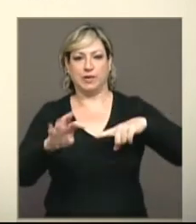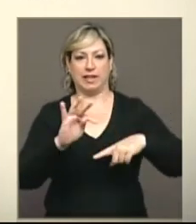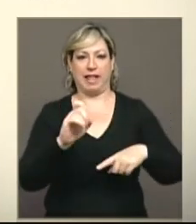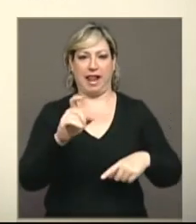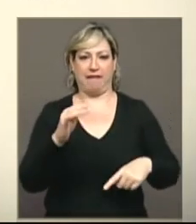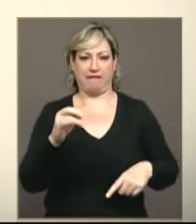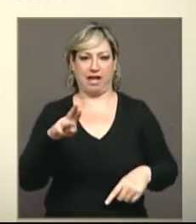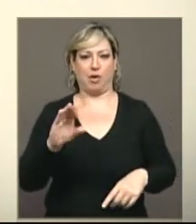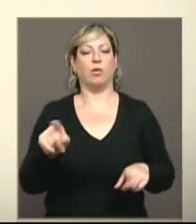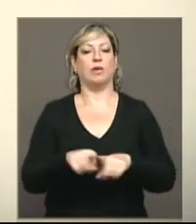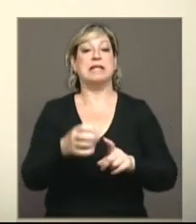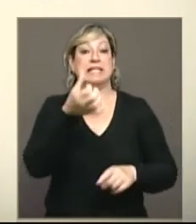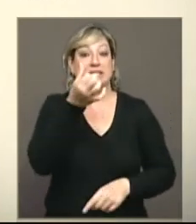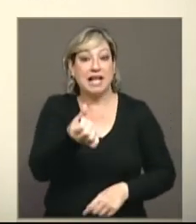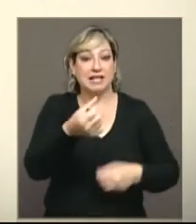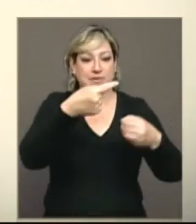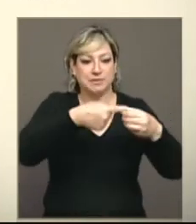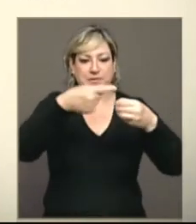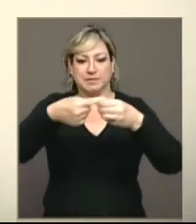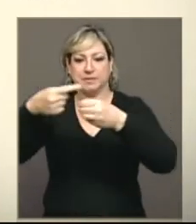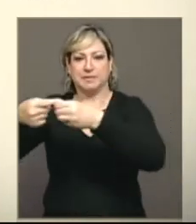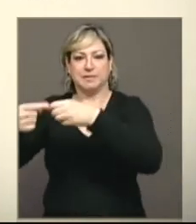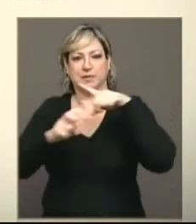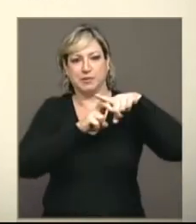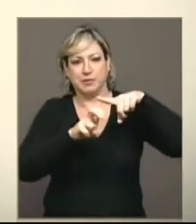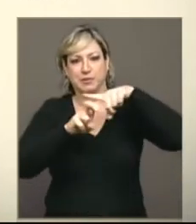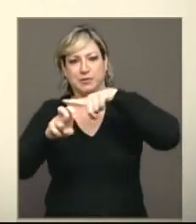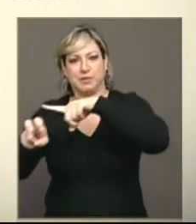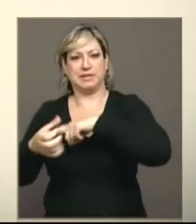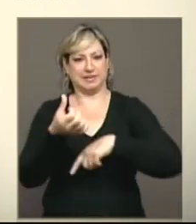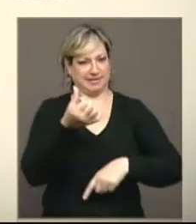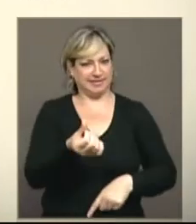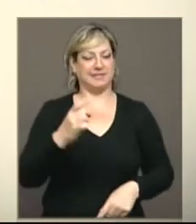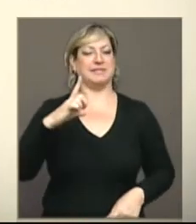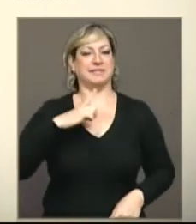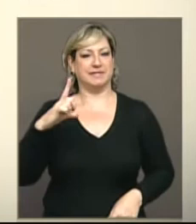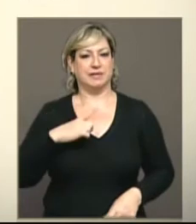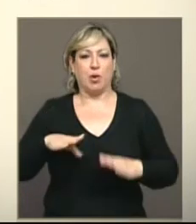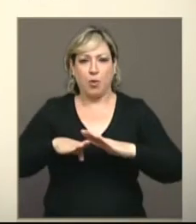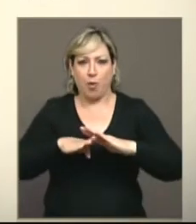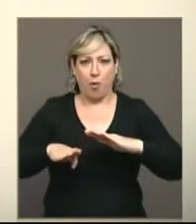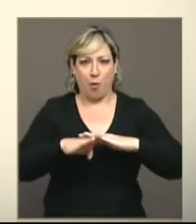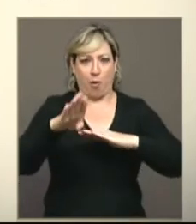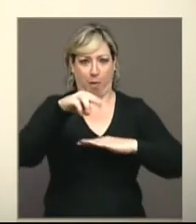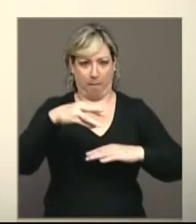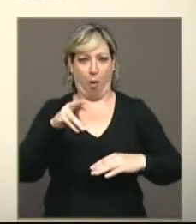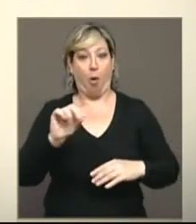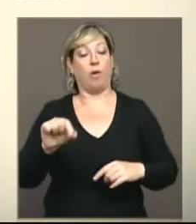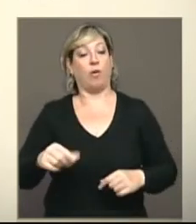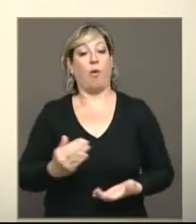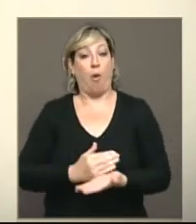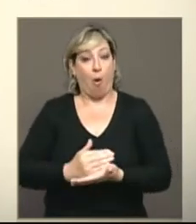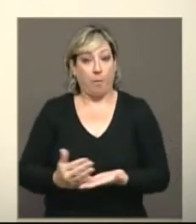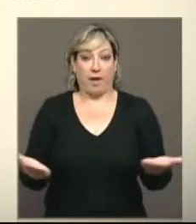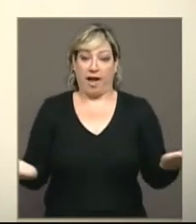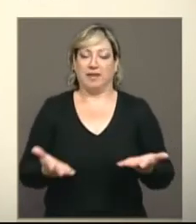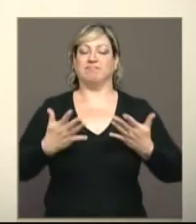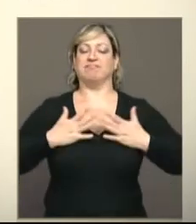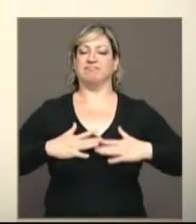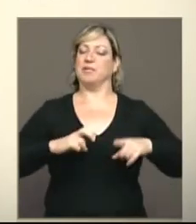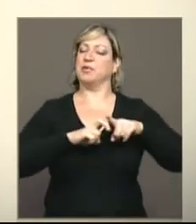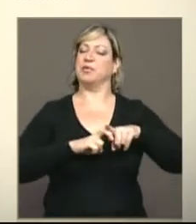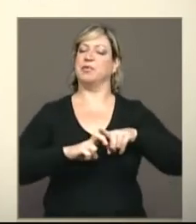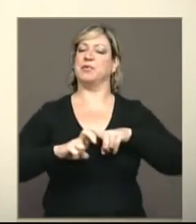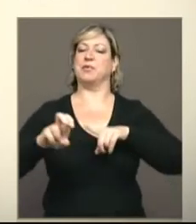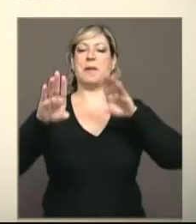passando pelas seis estações do Complexo do Alemão a subida do Morro passou a ser feita com conforto